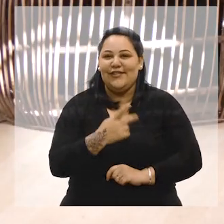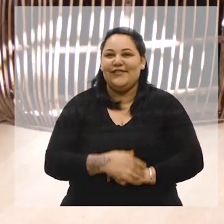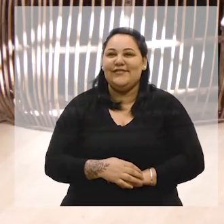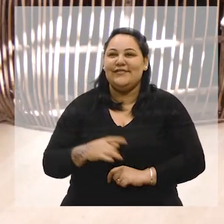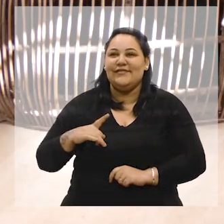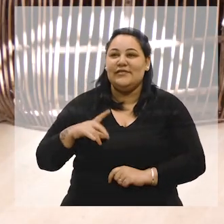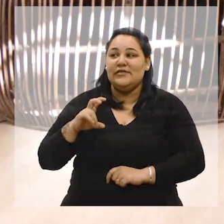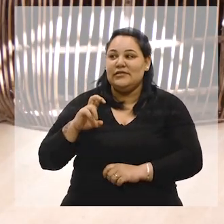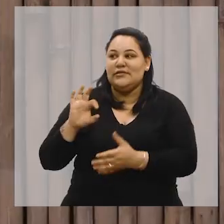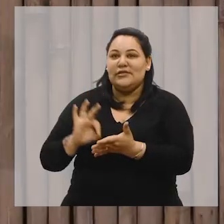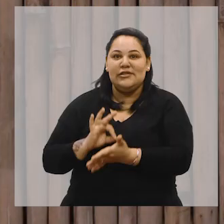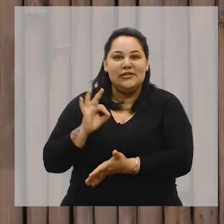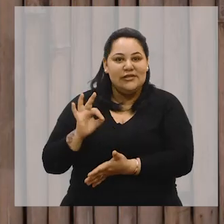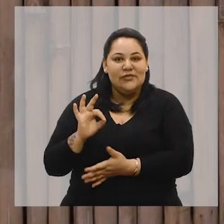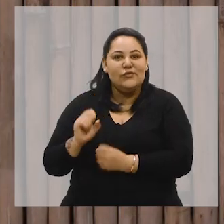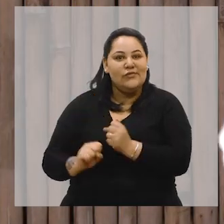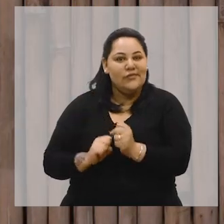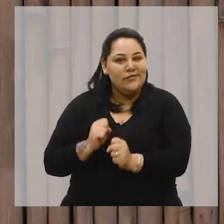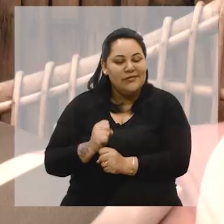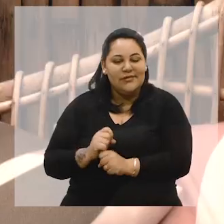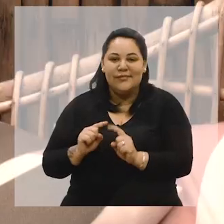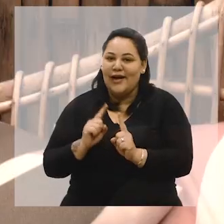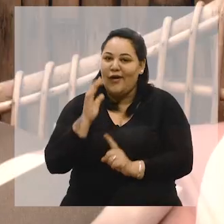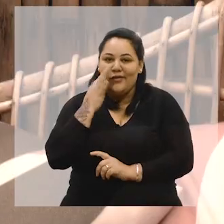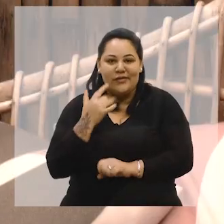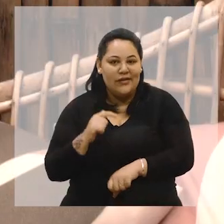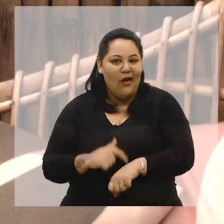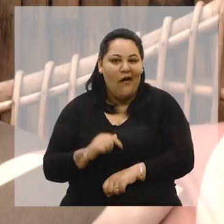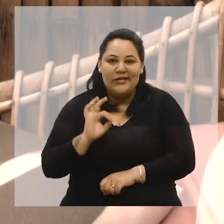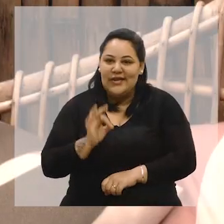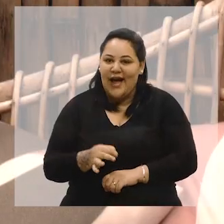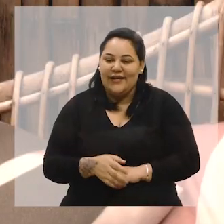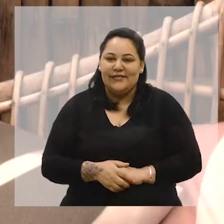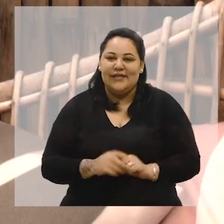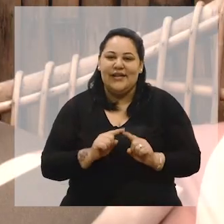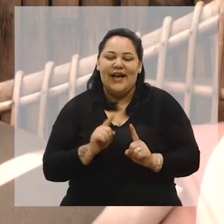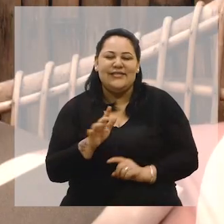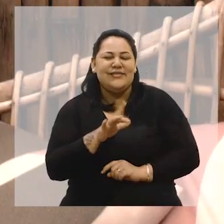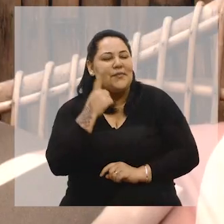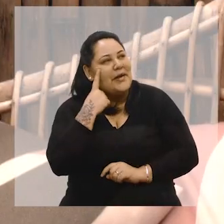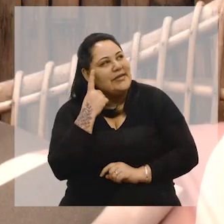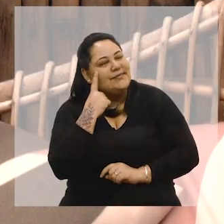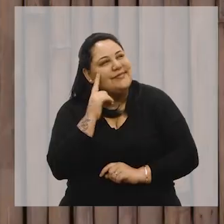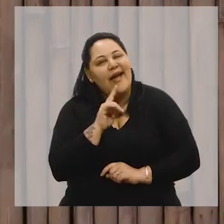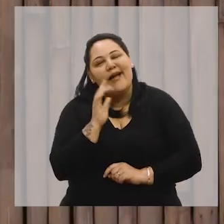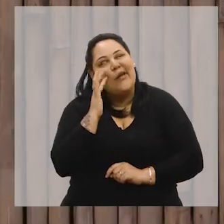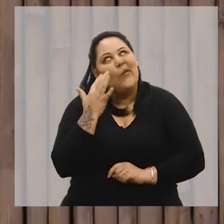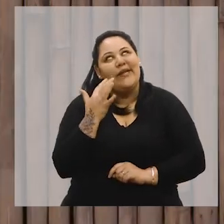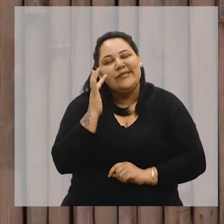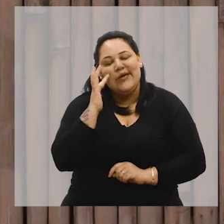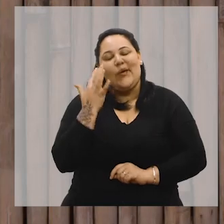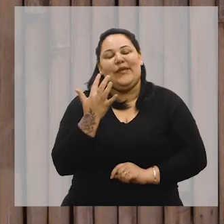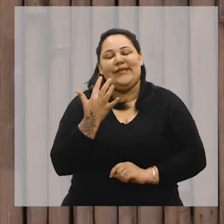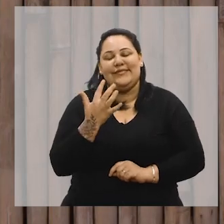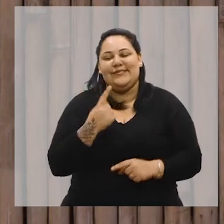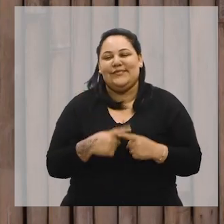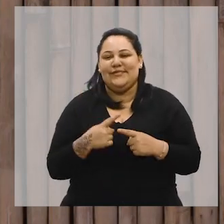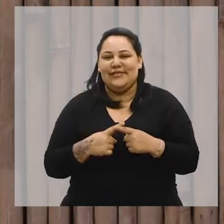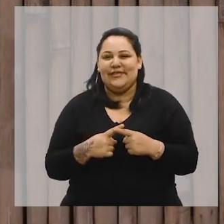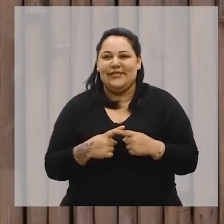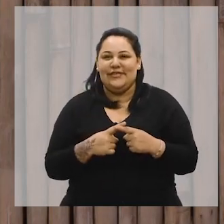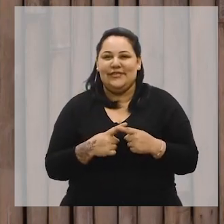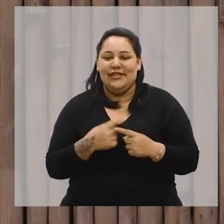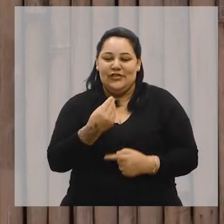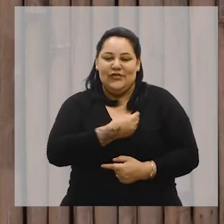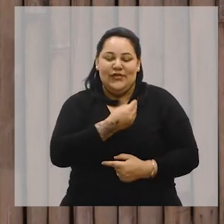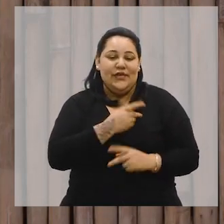5 anos e quando aconteceu foi na hora certa, né? Porque a gente fica pensando, não aconteceu agora, a gente vive numa